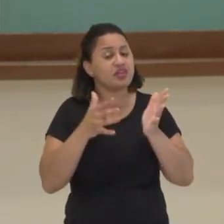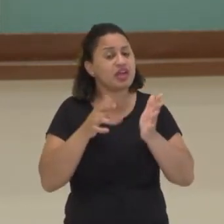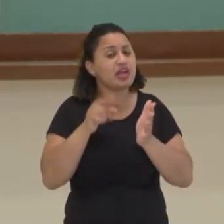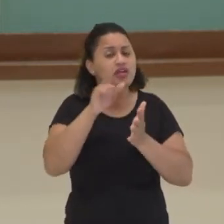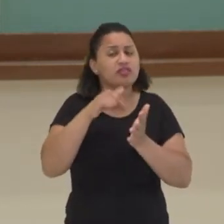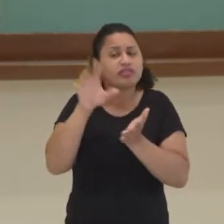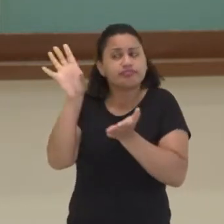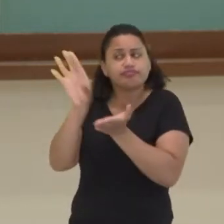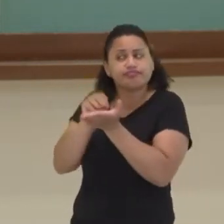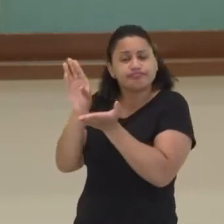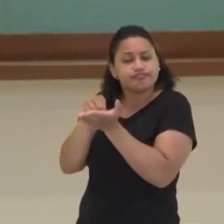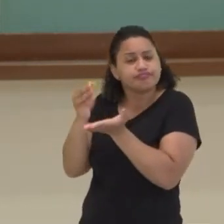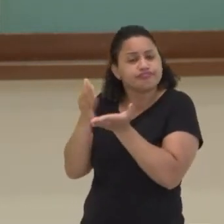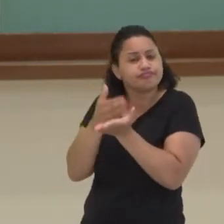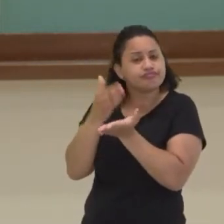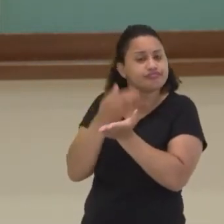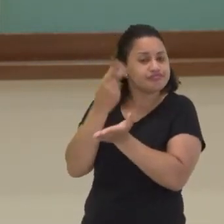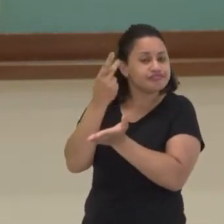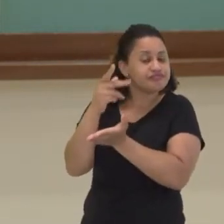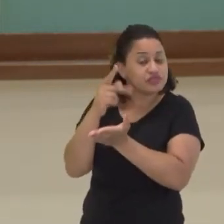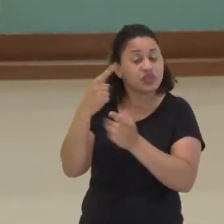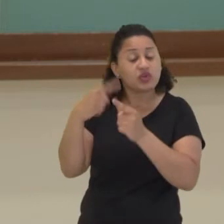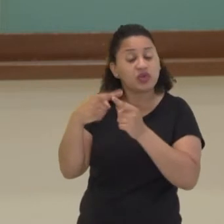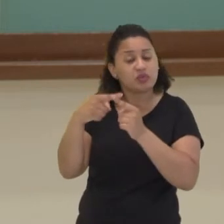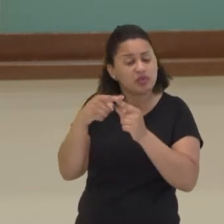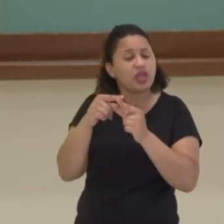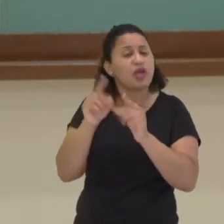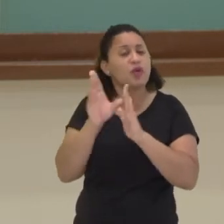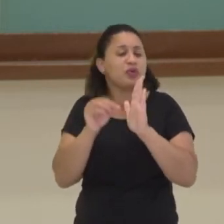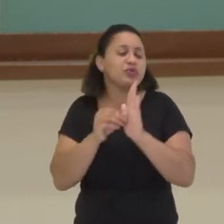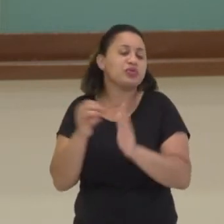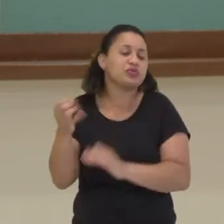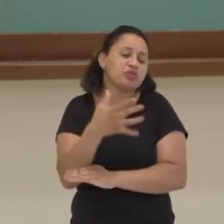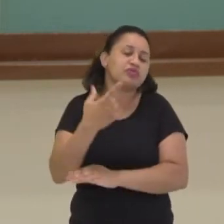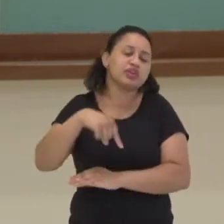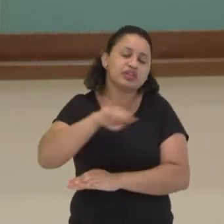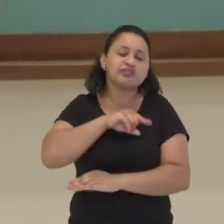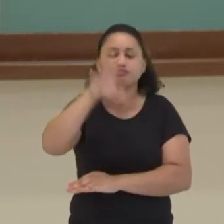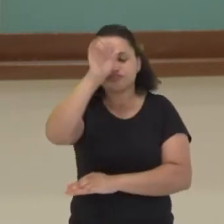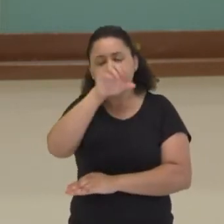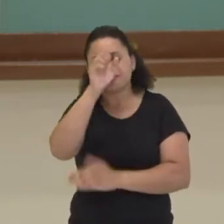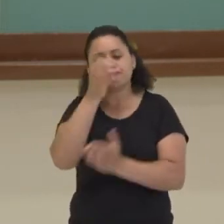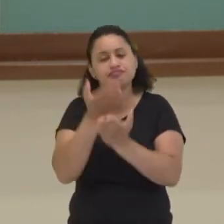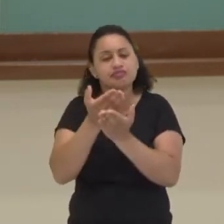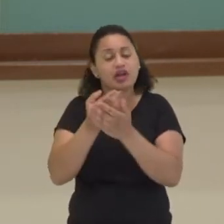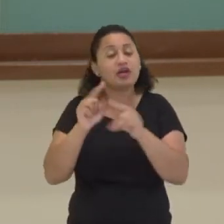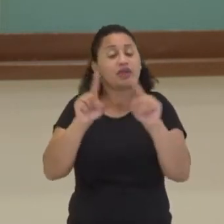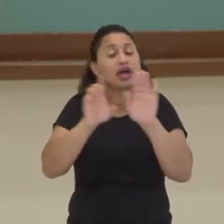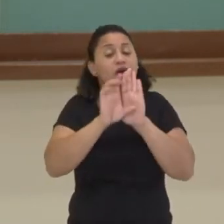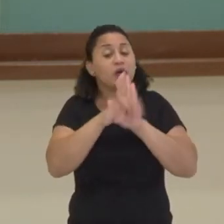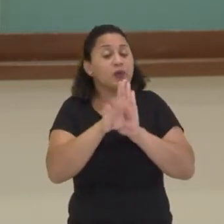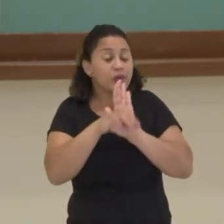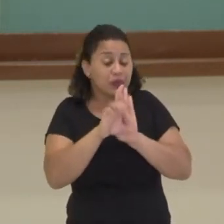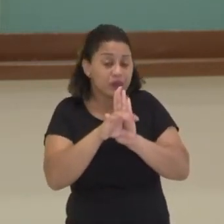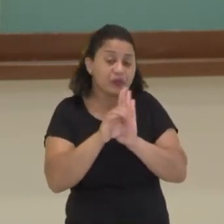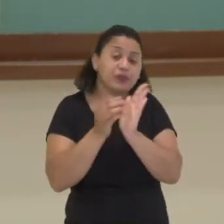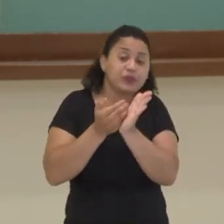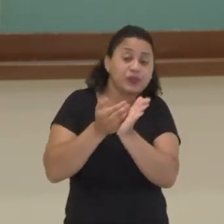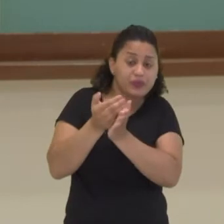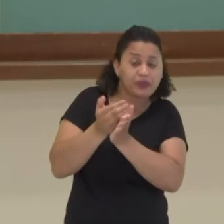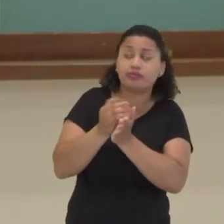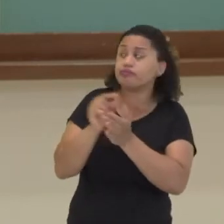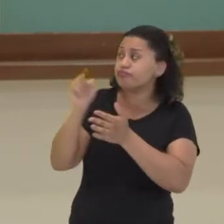vocês anotem no seu caderno, porque é um assunto novo que a gente vai explorar muito. Mas a definição, o início, que